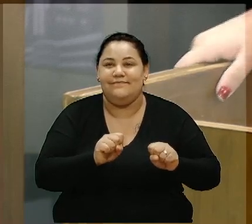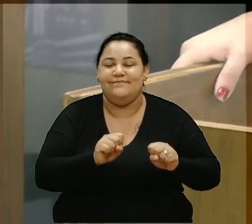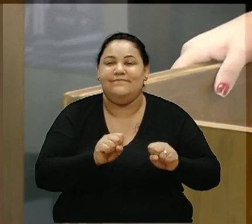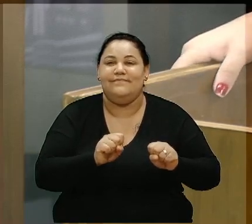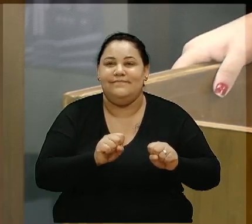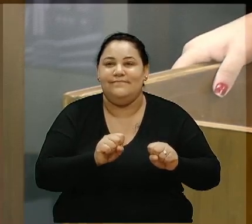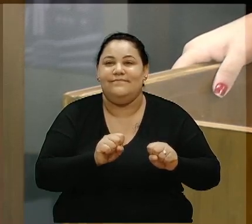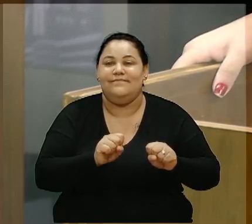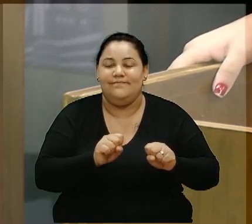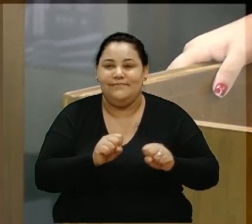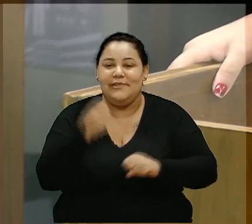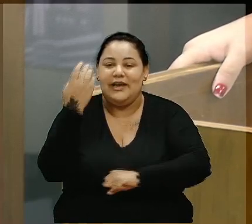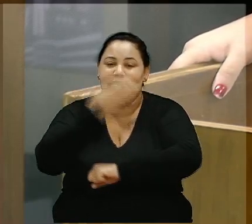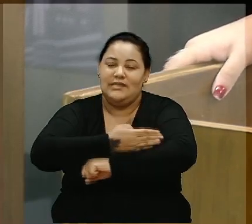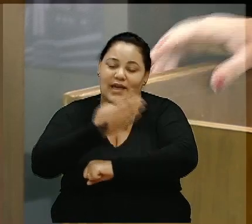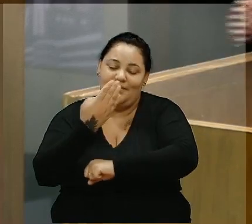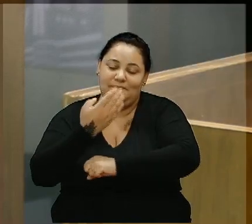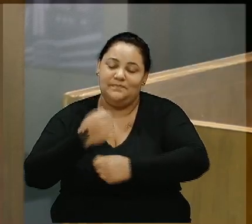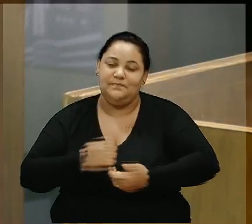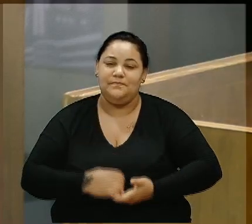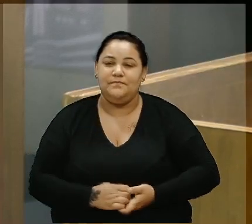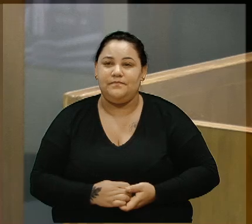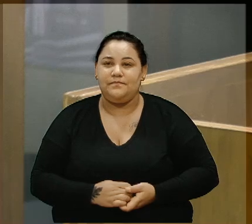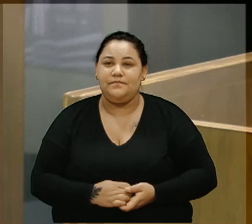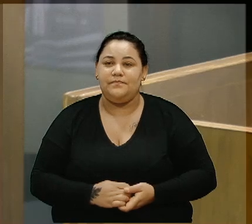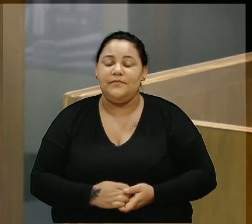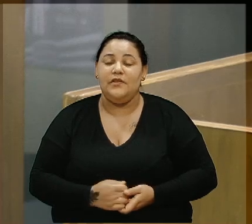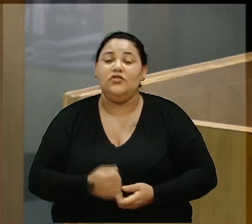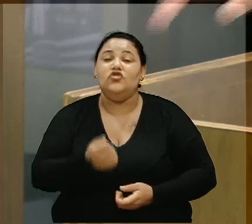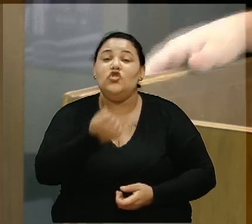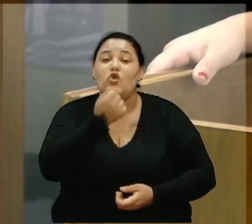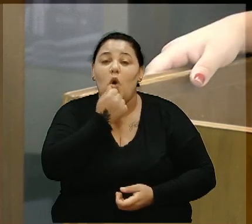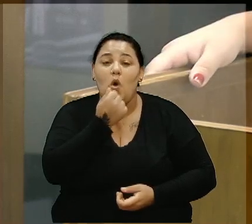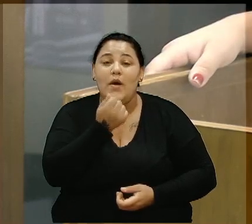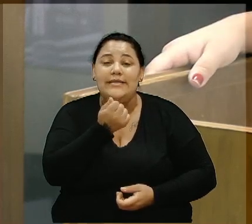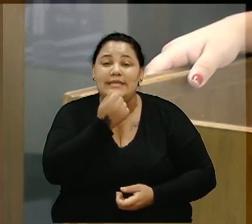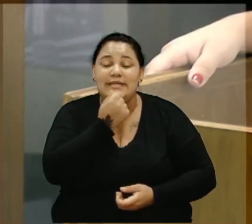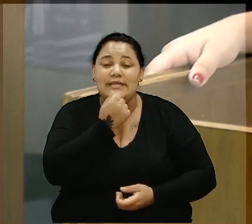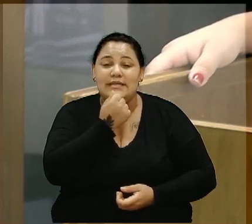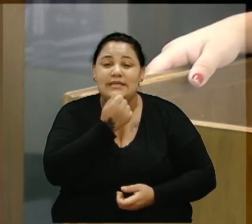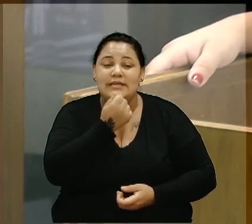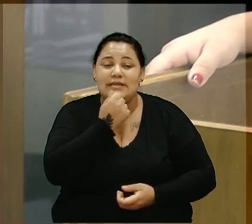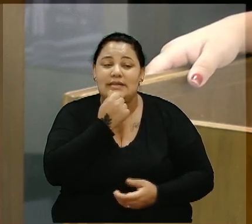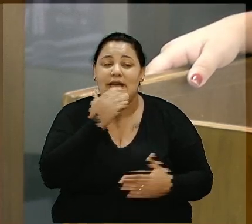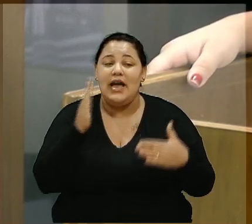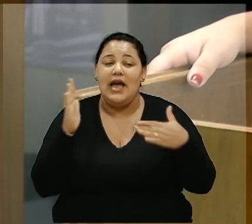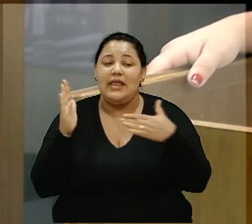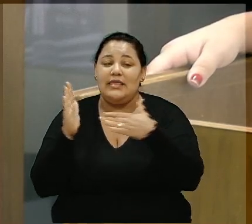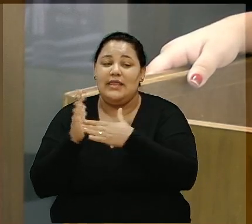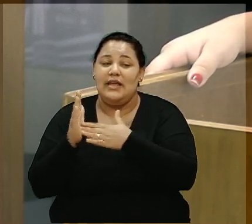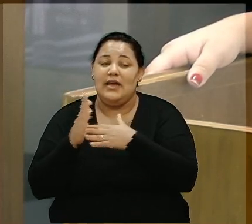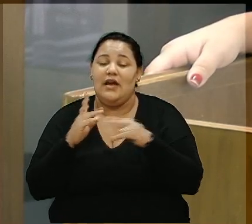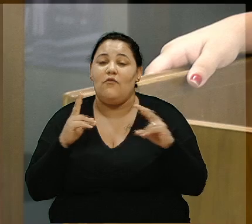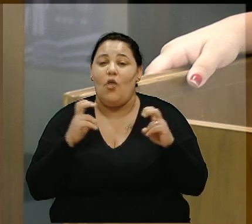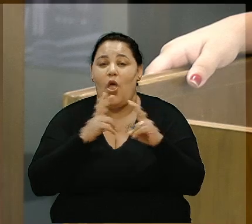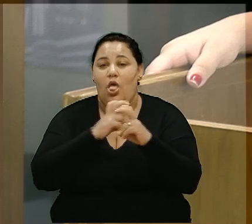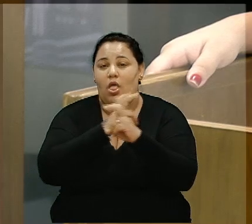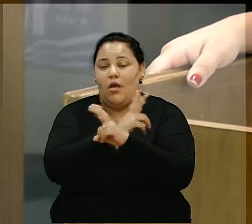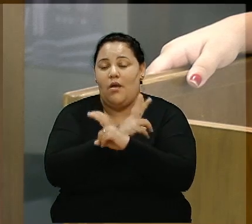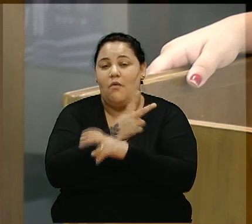das cancelas. De Torres a Florianópolis, por exemplo,